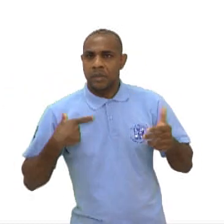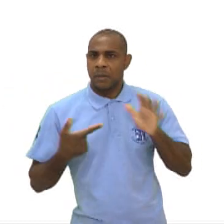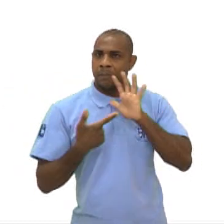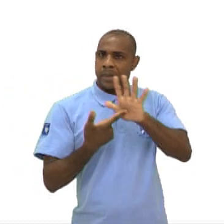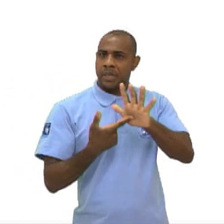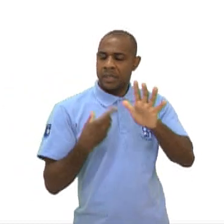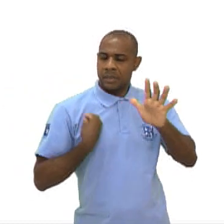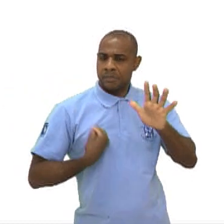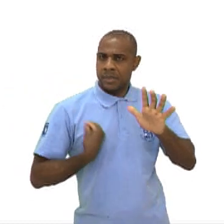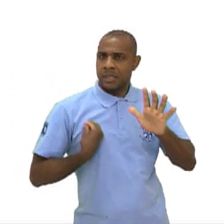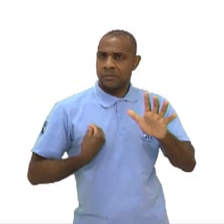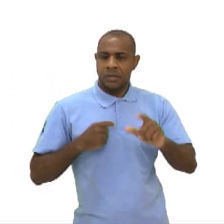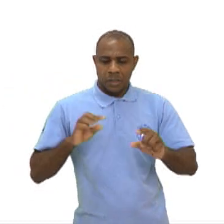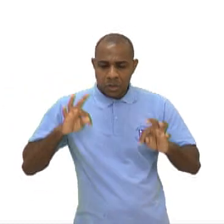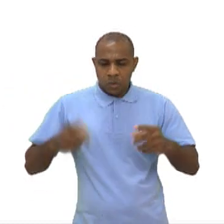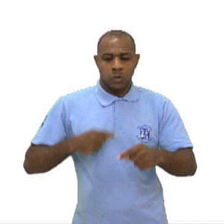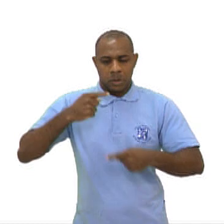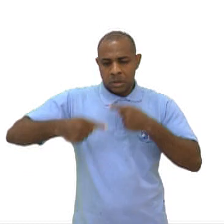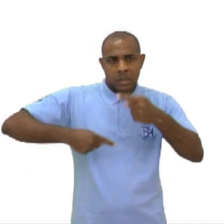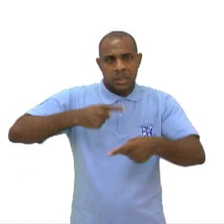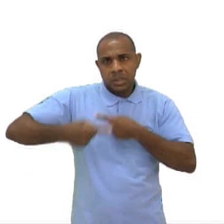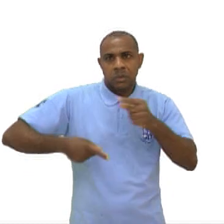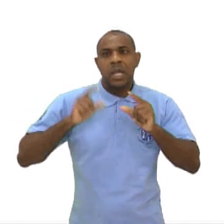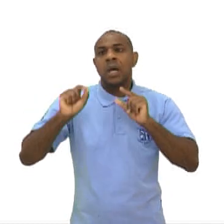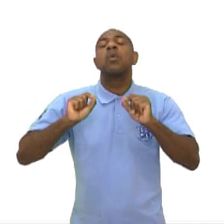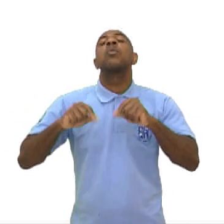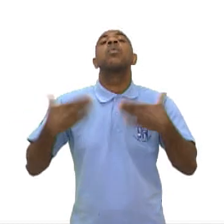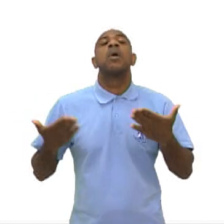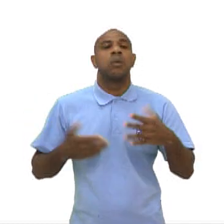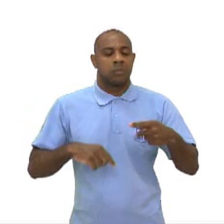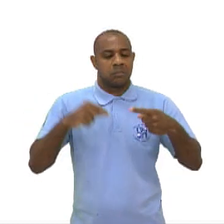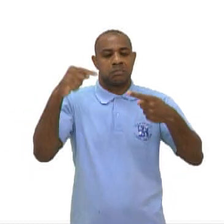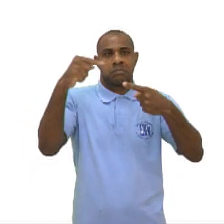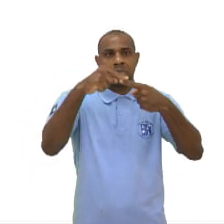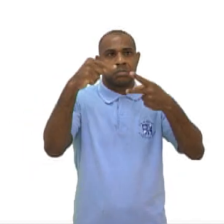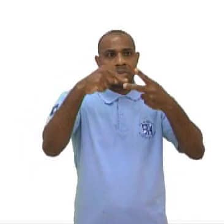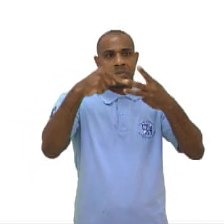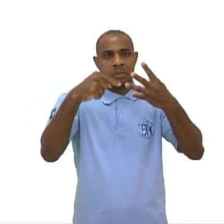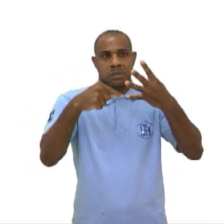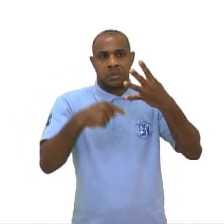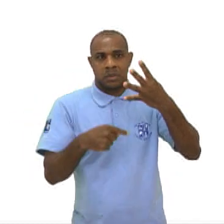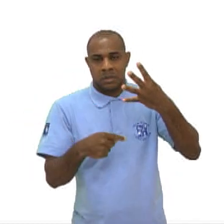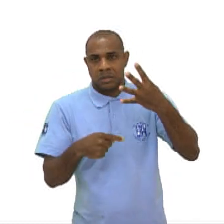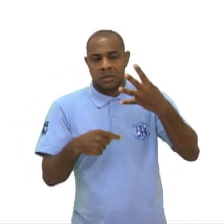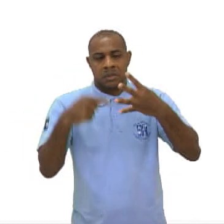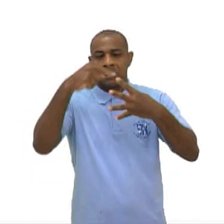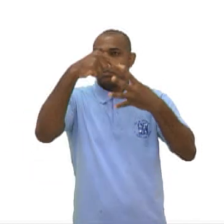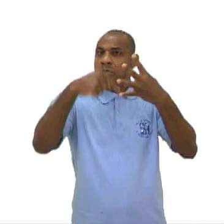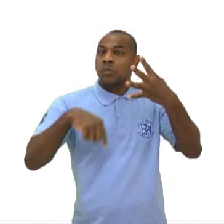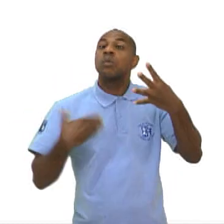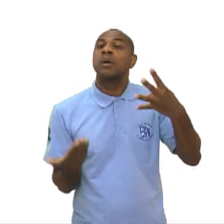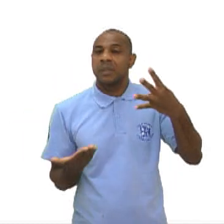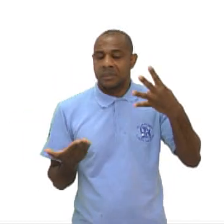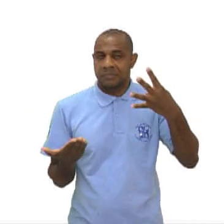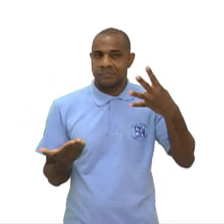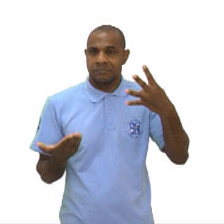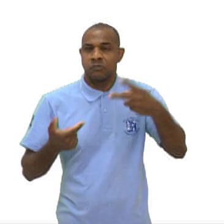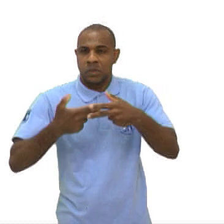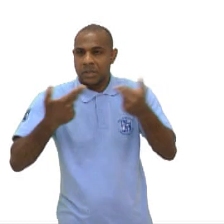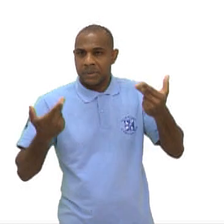em todos os ciclos nomeados é o letra A, fósforo, B, enxofre,